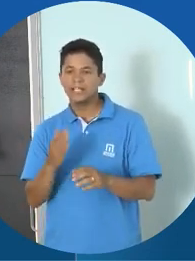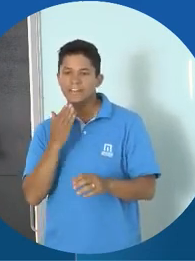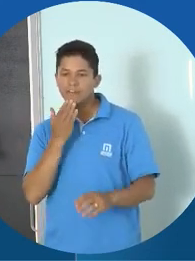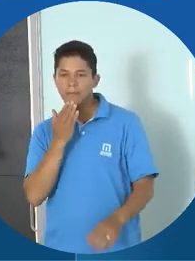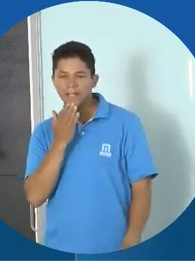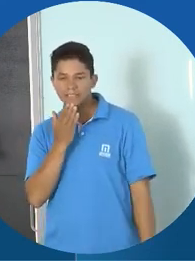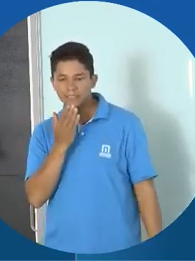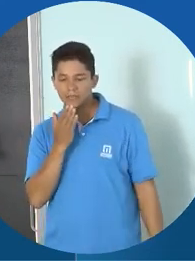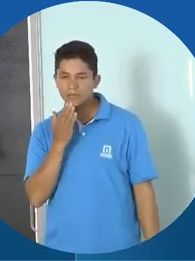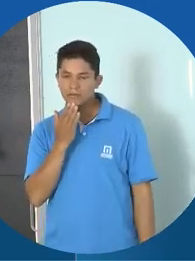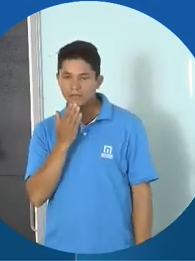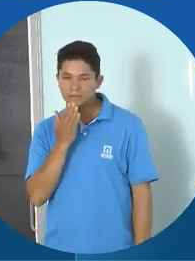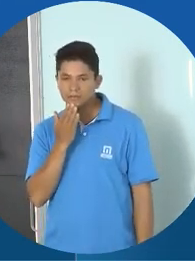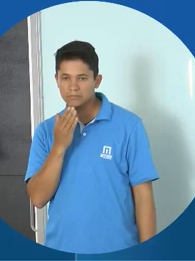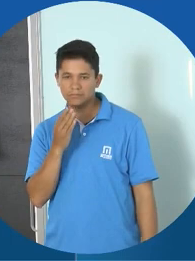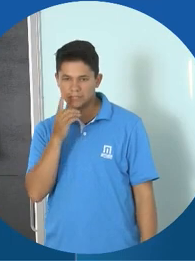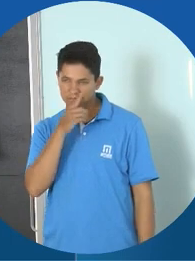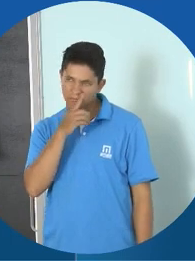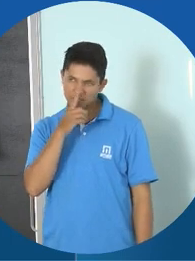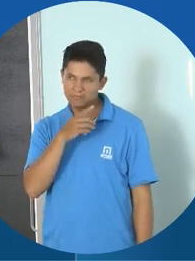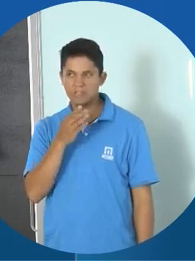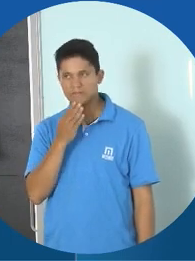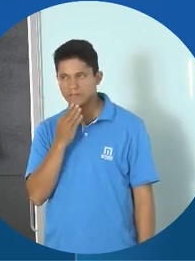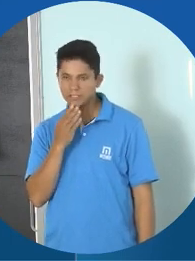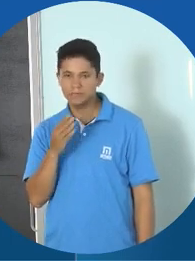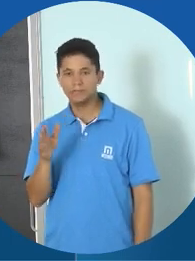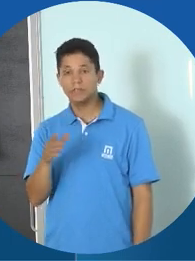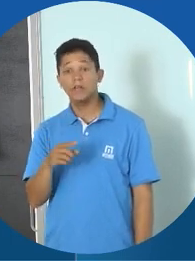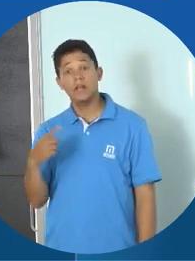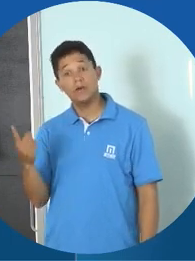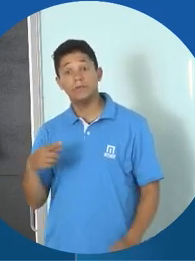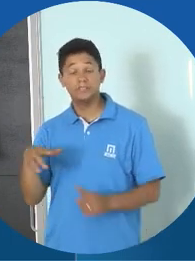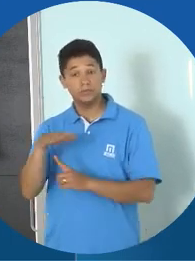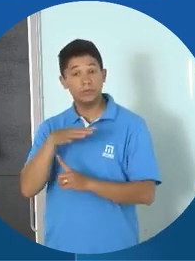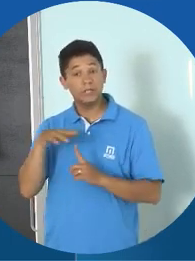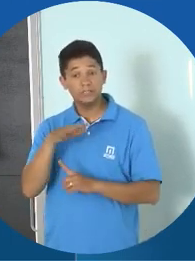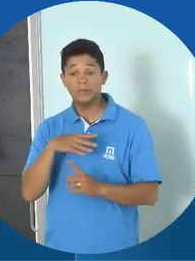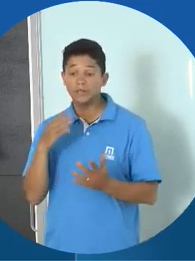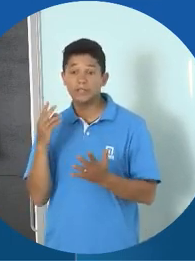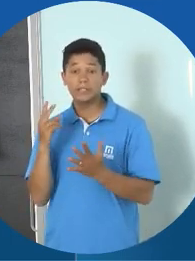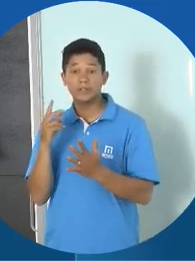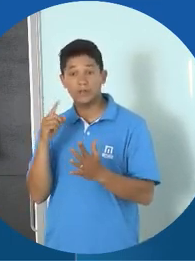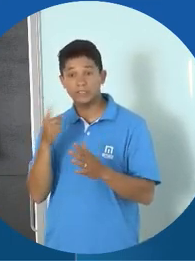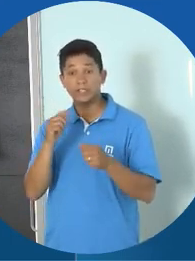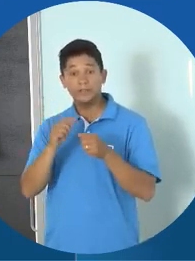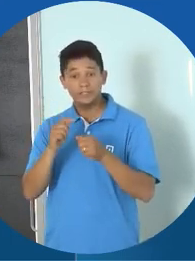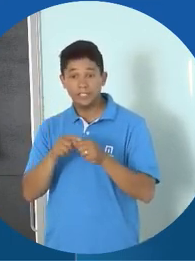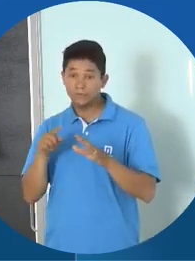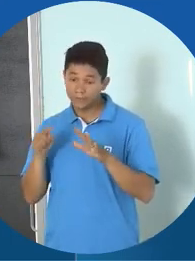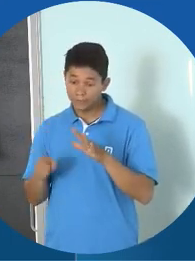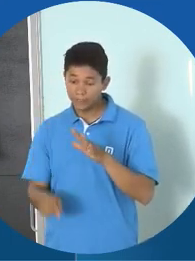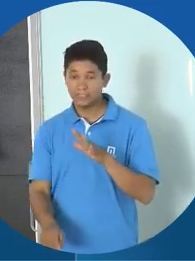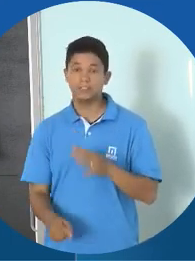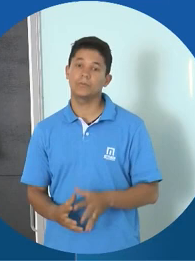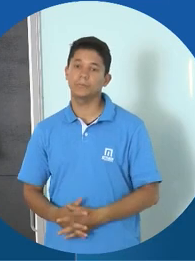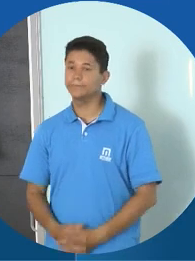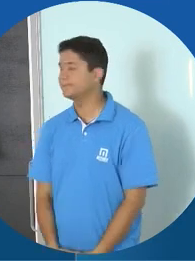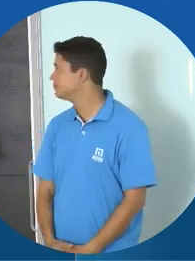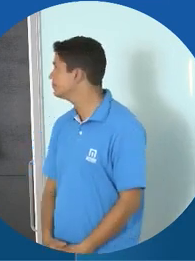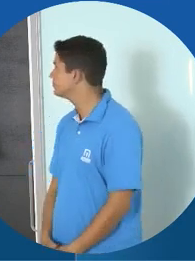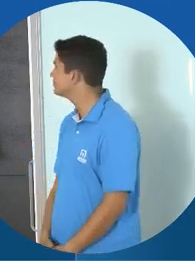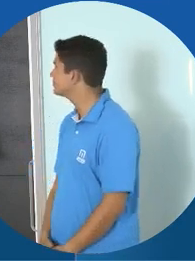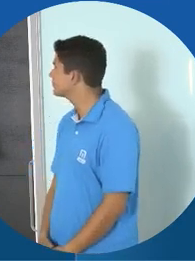aqui seria uma situação na qual nós realizamos a perfuração e, nesses pontos aqui,